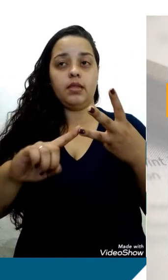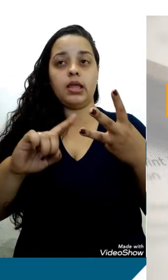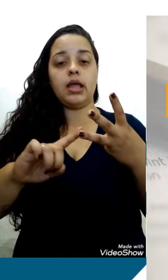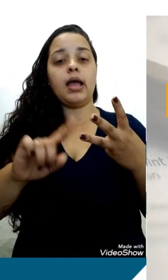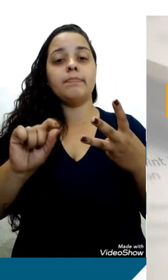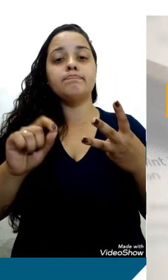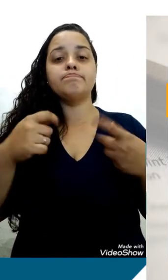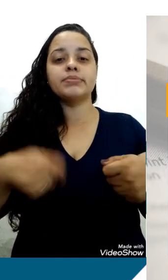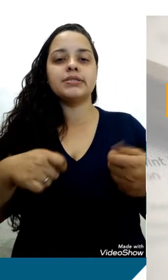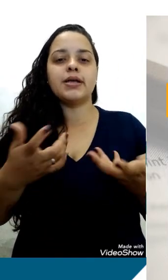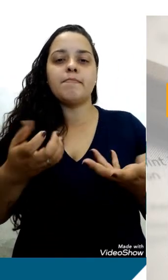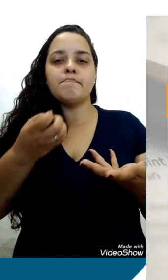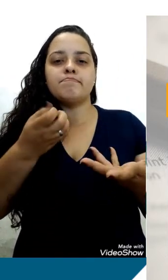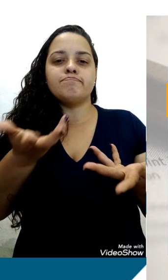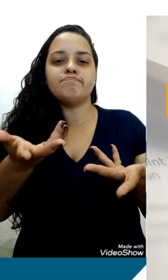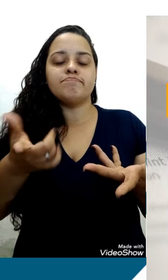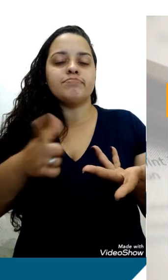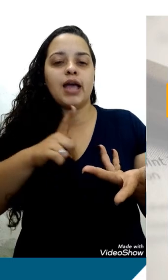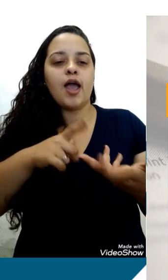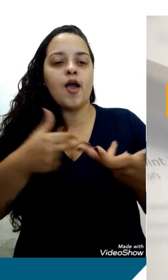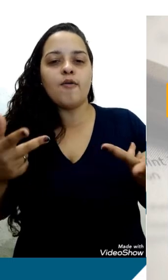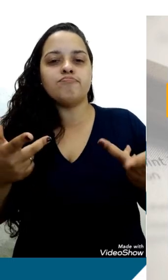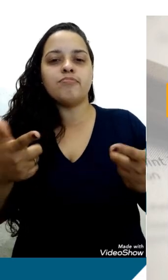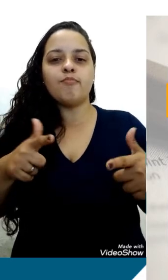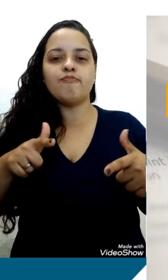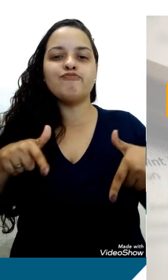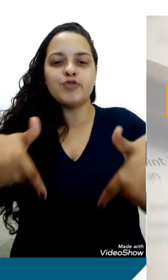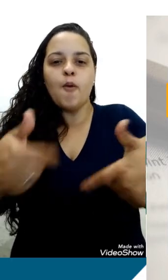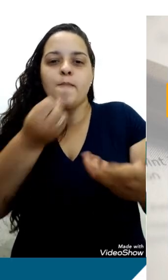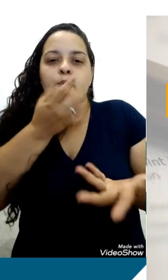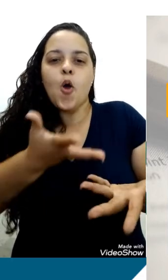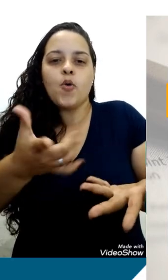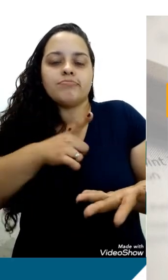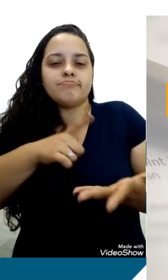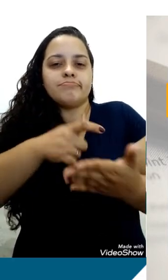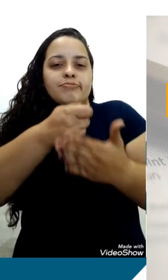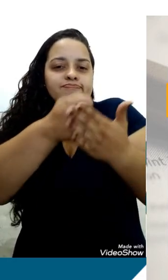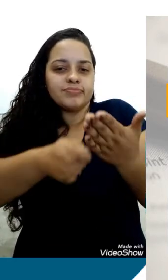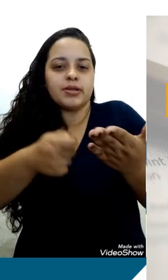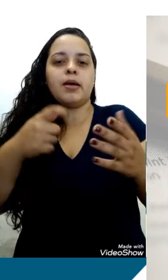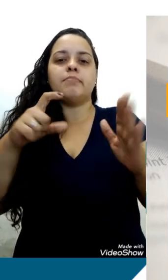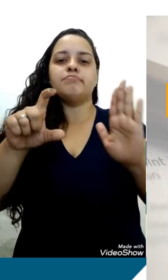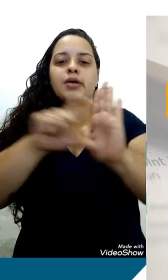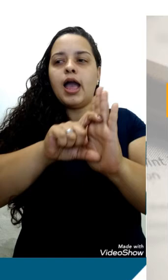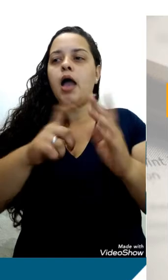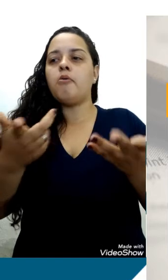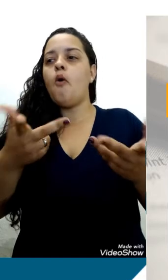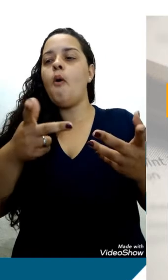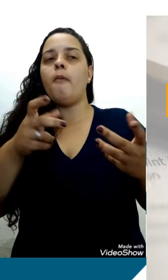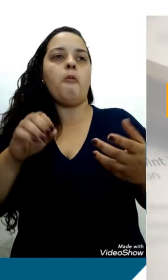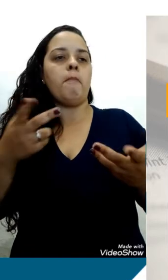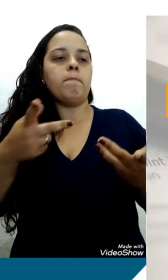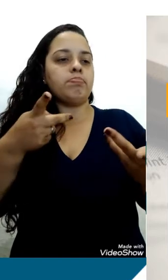uso produtivo, ou seja, ele tem que ter uma função dentro do parágrafo, seja para fundamentar sua argumentação, trazer